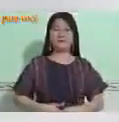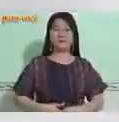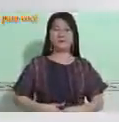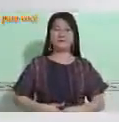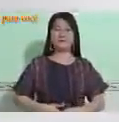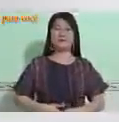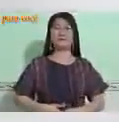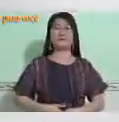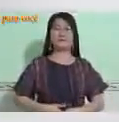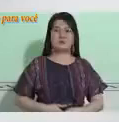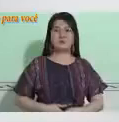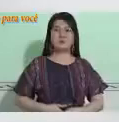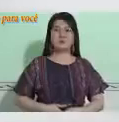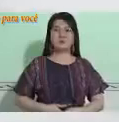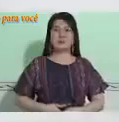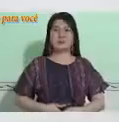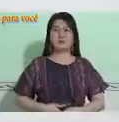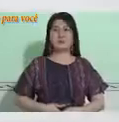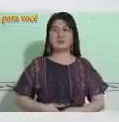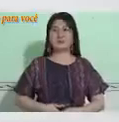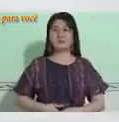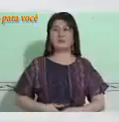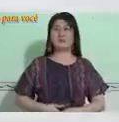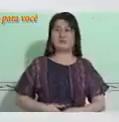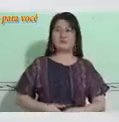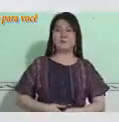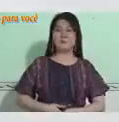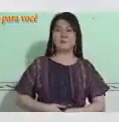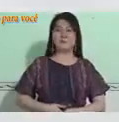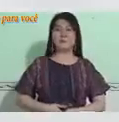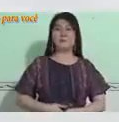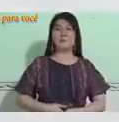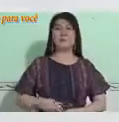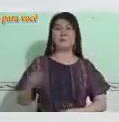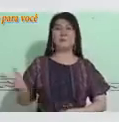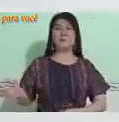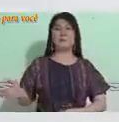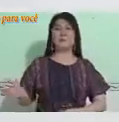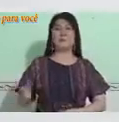o chilio de uma máscara, que pode ser facial ou nasal.